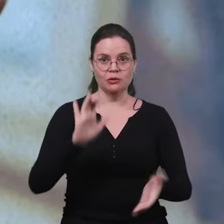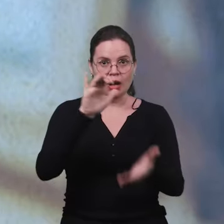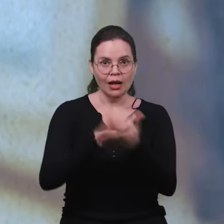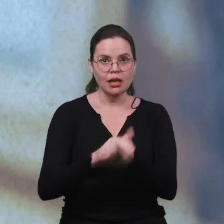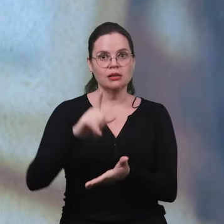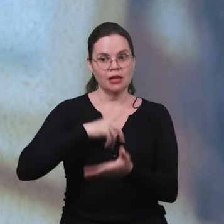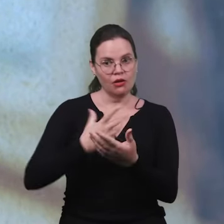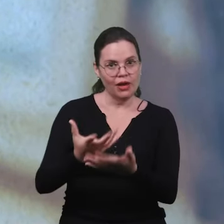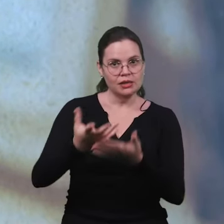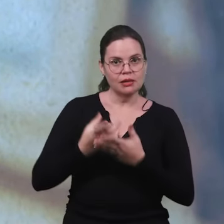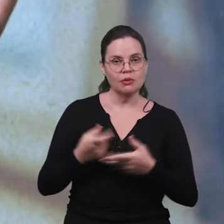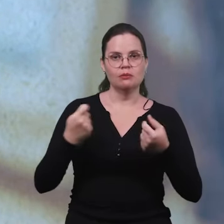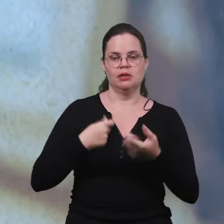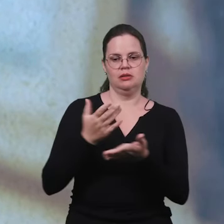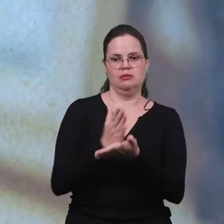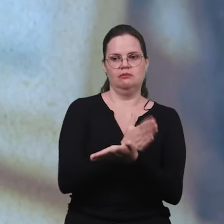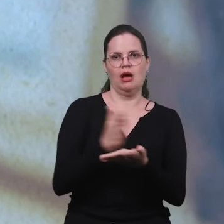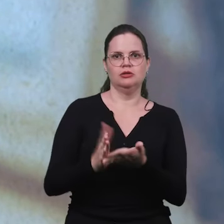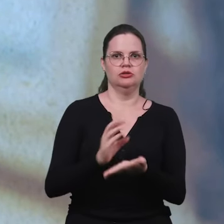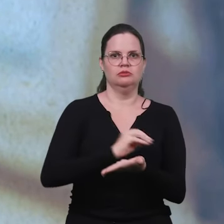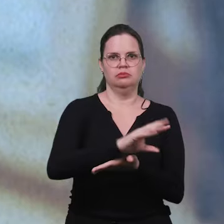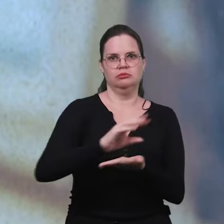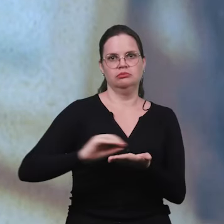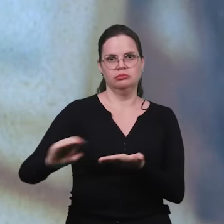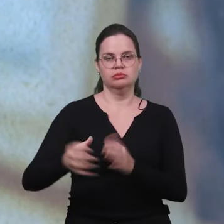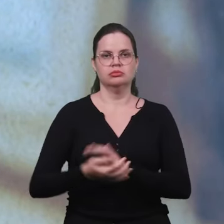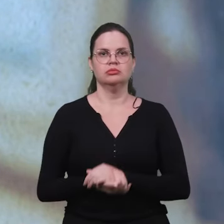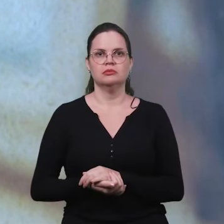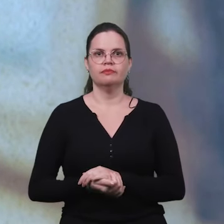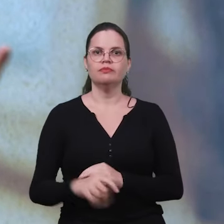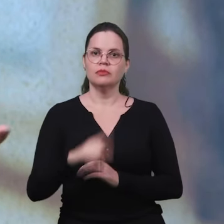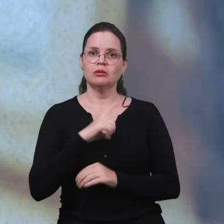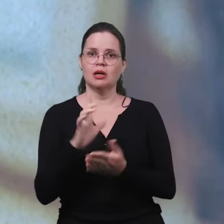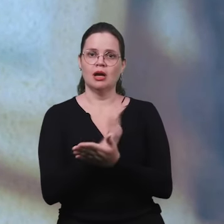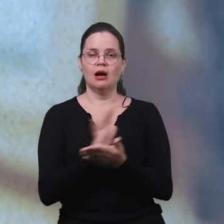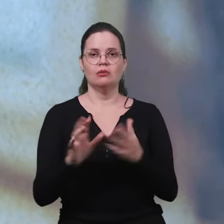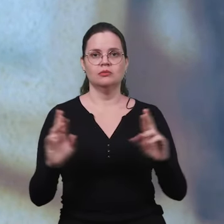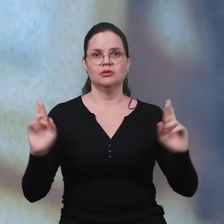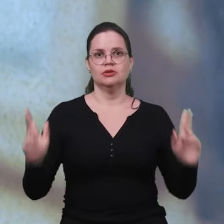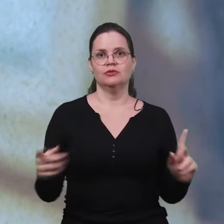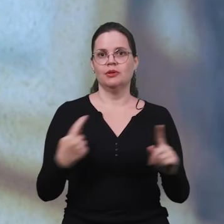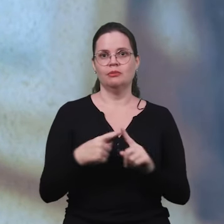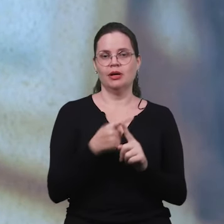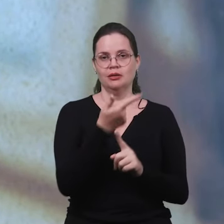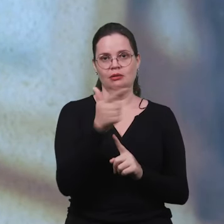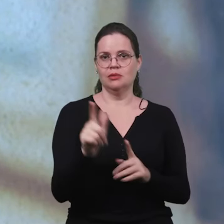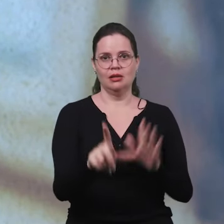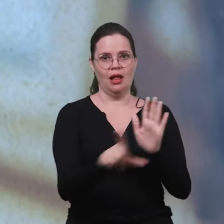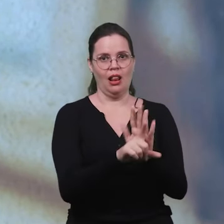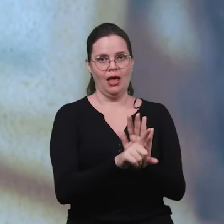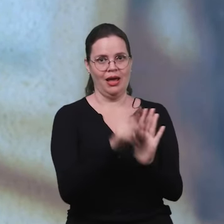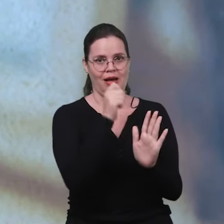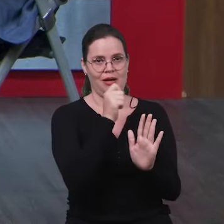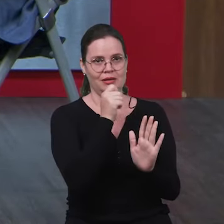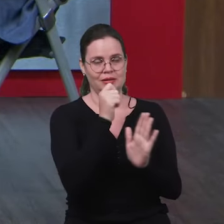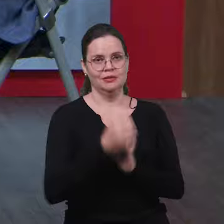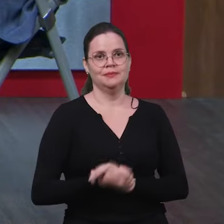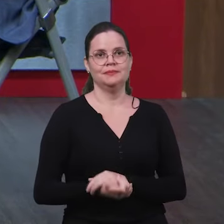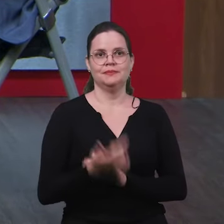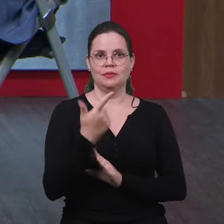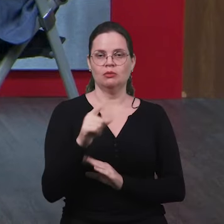tribunais já admitam, na sua maioria, mas existe uma divergência. Por quê? Porque não está expresso na lei. E agora vai ser positivo. E